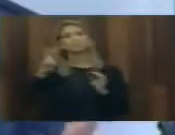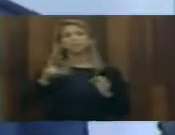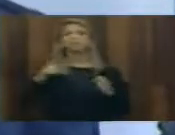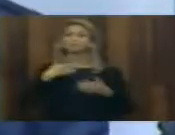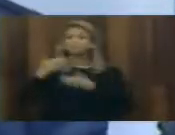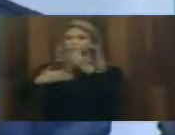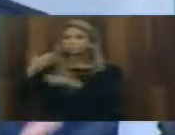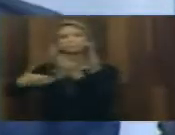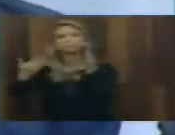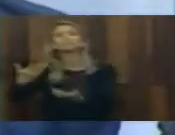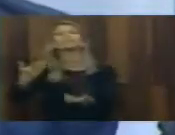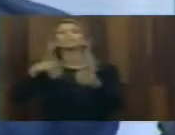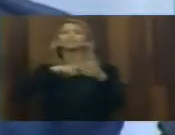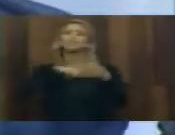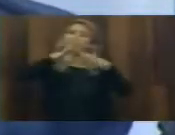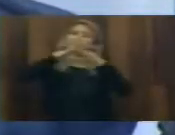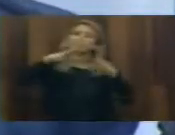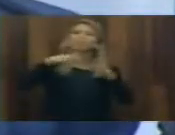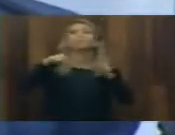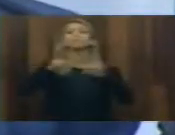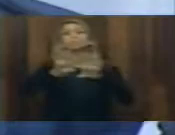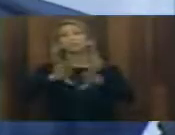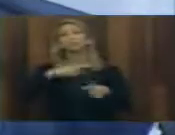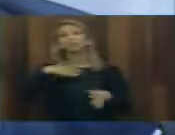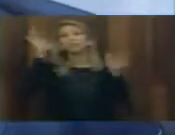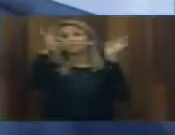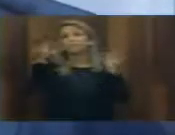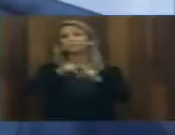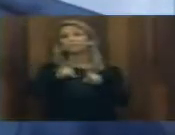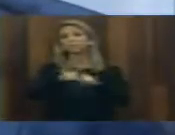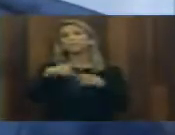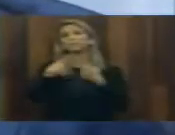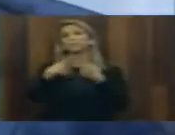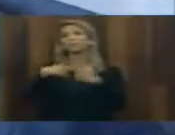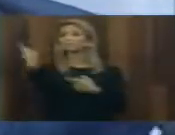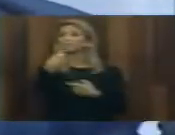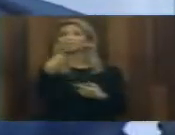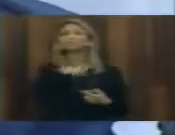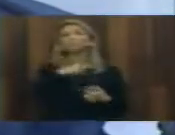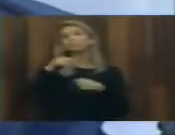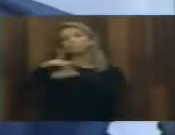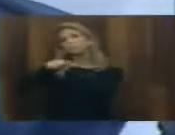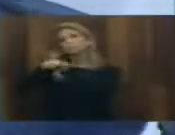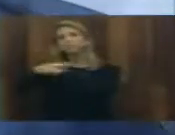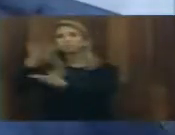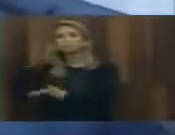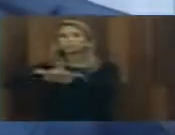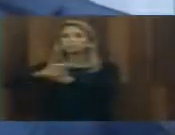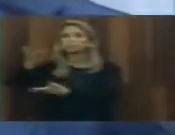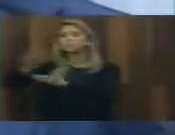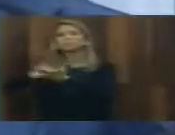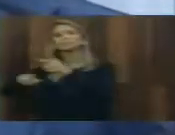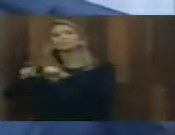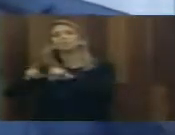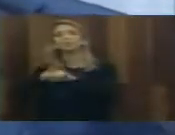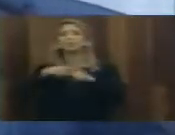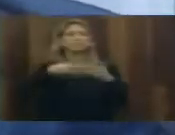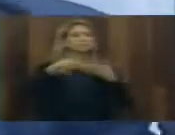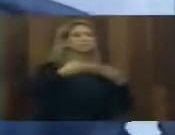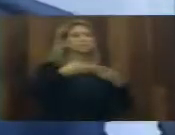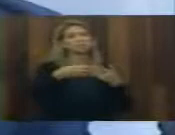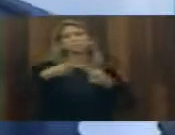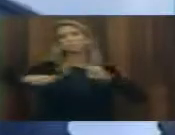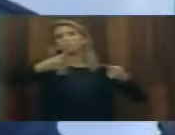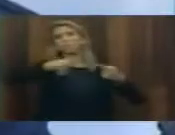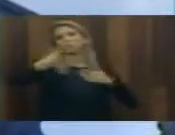nós tenhamos um diálogo dentro da casa que permita as causas positivas da cidade ultrapassarem qualquer questão de